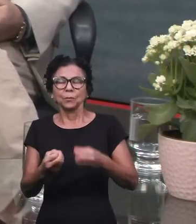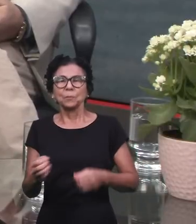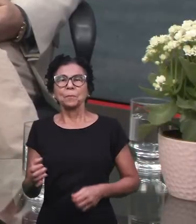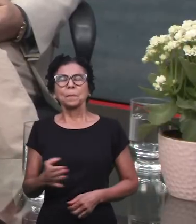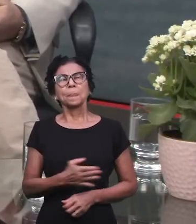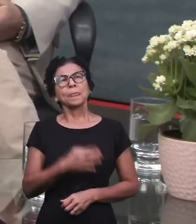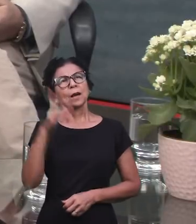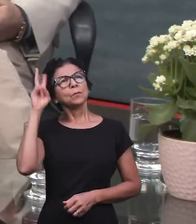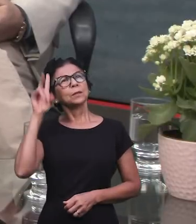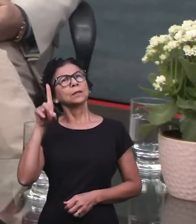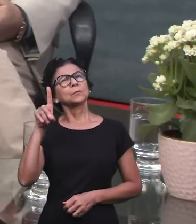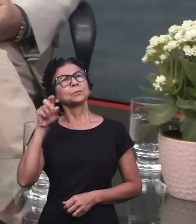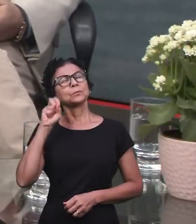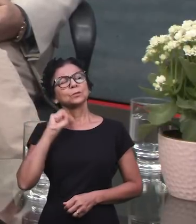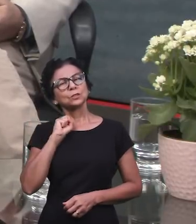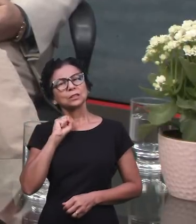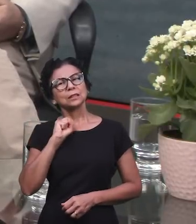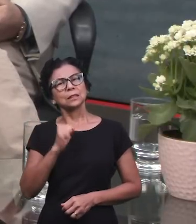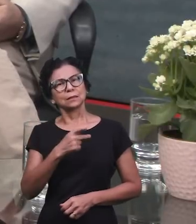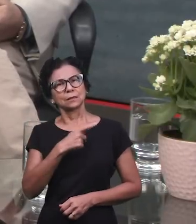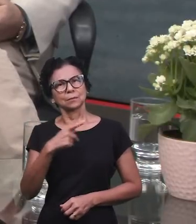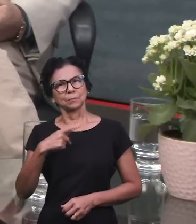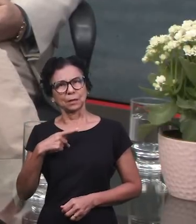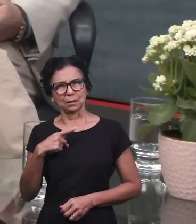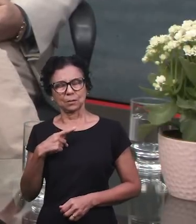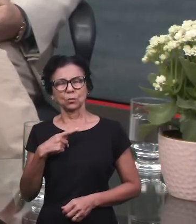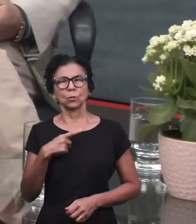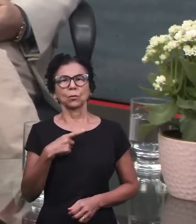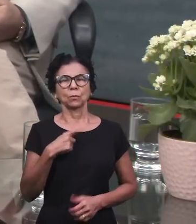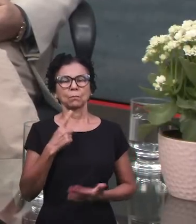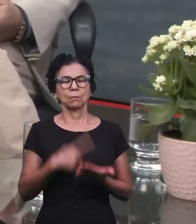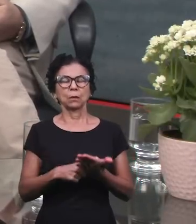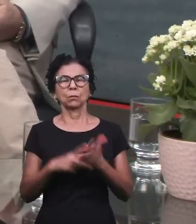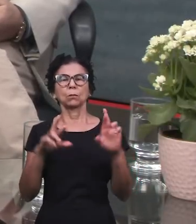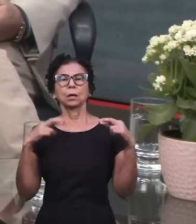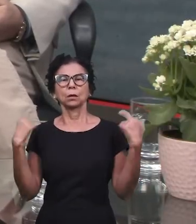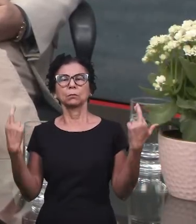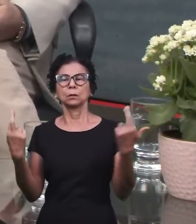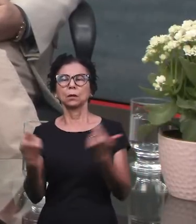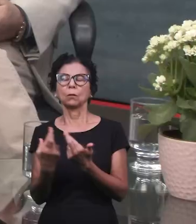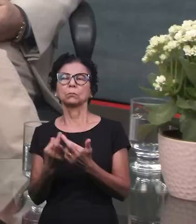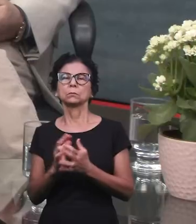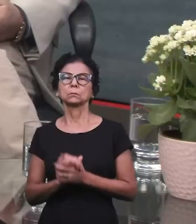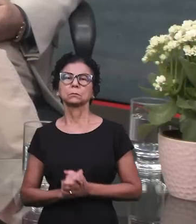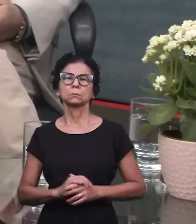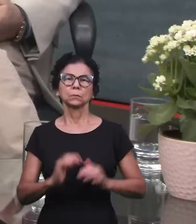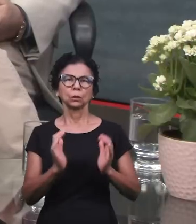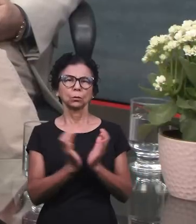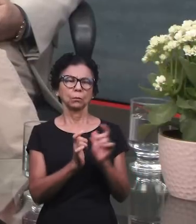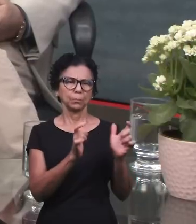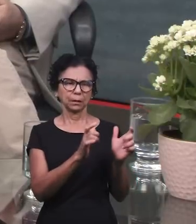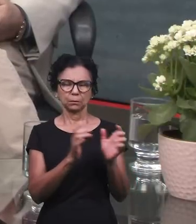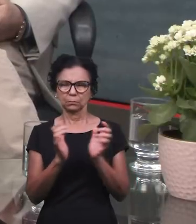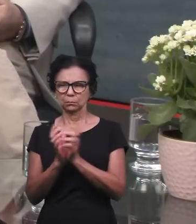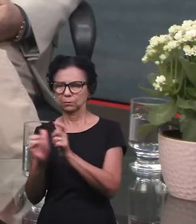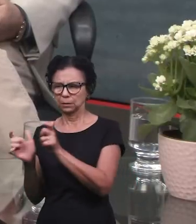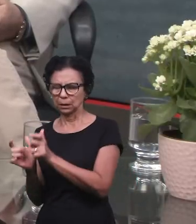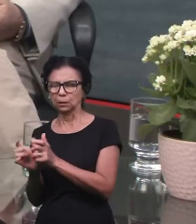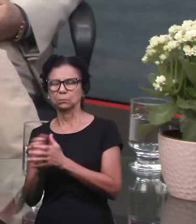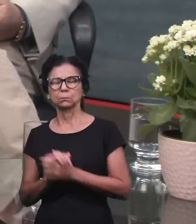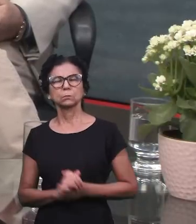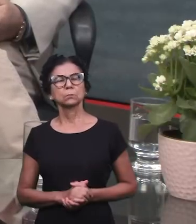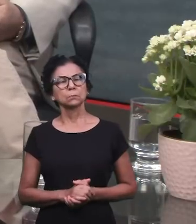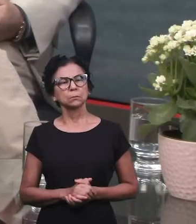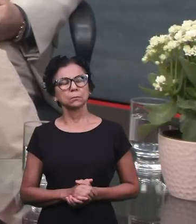marcou uma reunião com esses 2 grupos. Eram grupos ainda pequenos, né? Ele marcou uma reunião para resolver